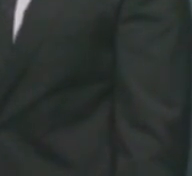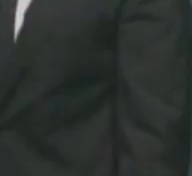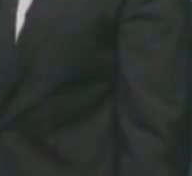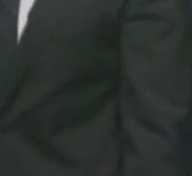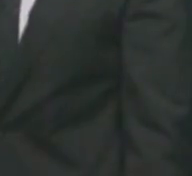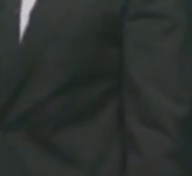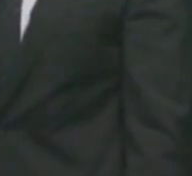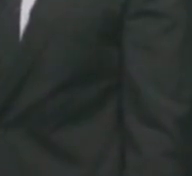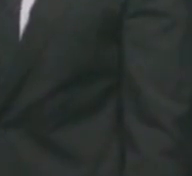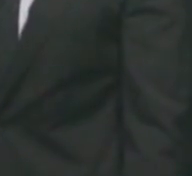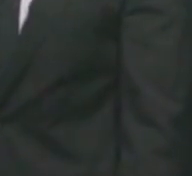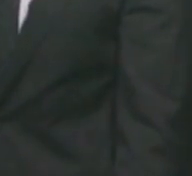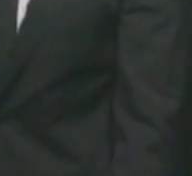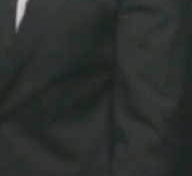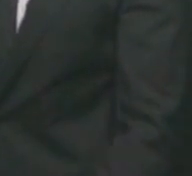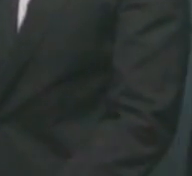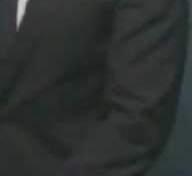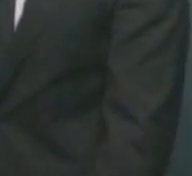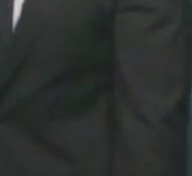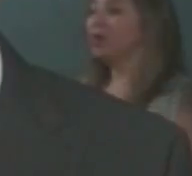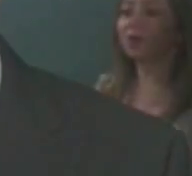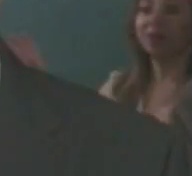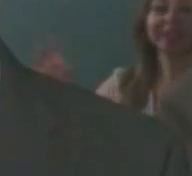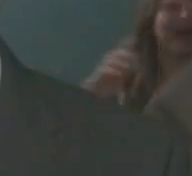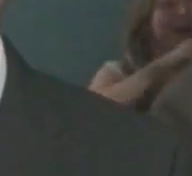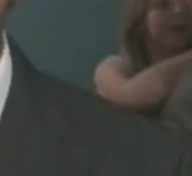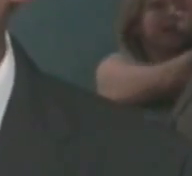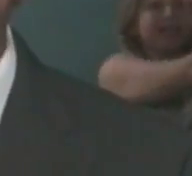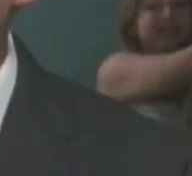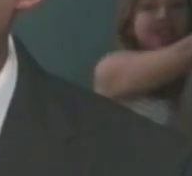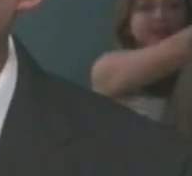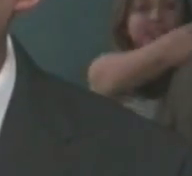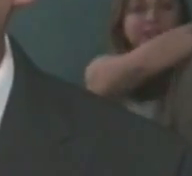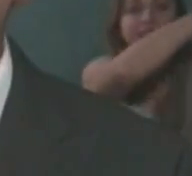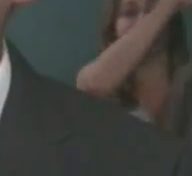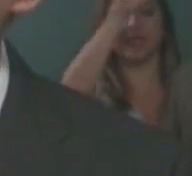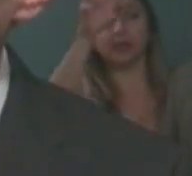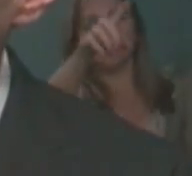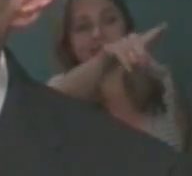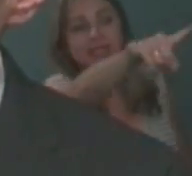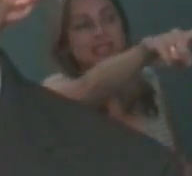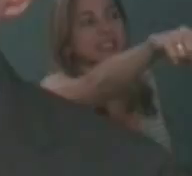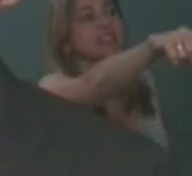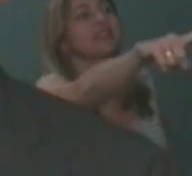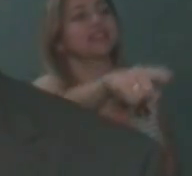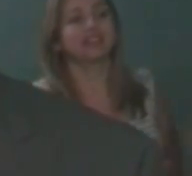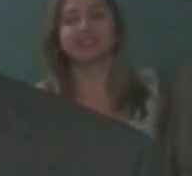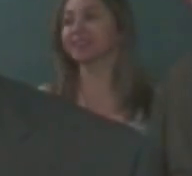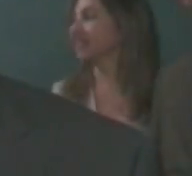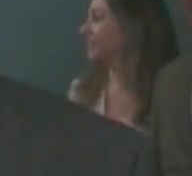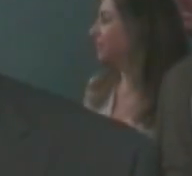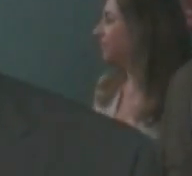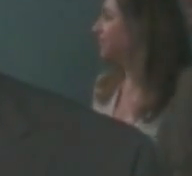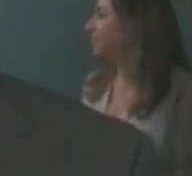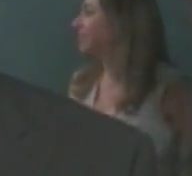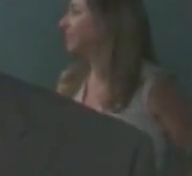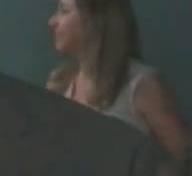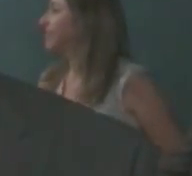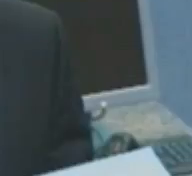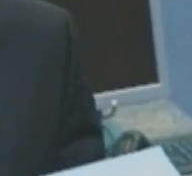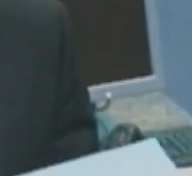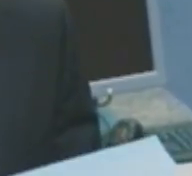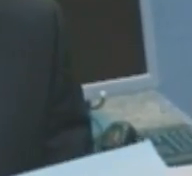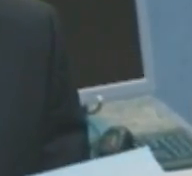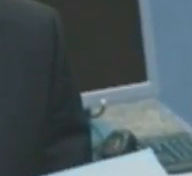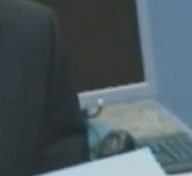presidente da OAB Ceará, Valdetário Monteiro. O novo deputado disse que trará ao plenário sua experiência como